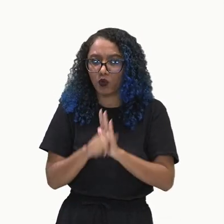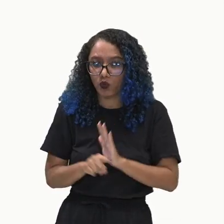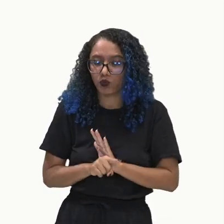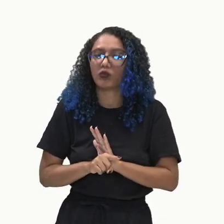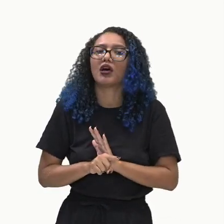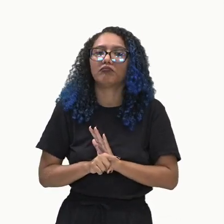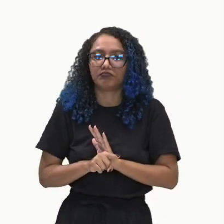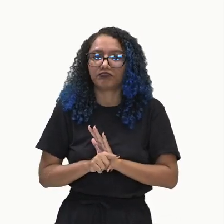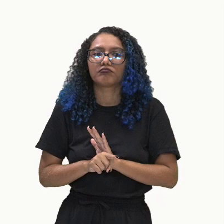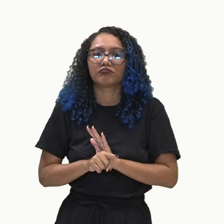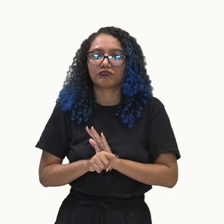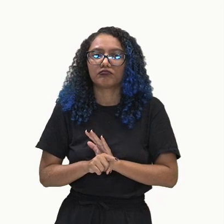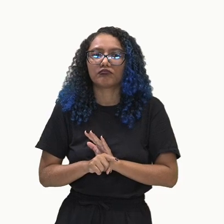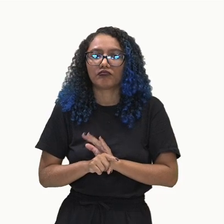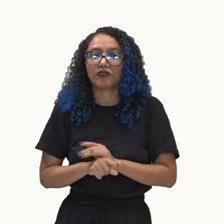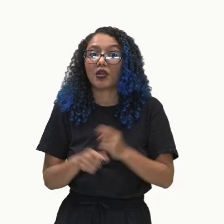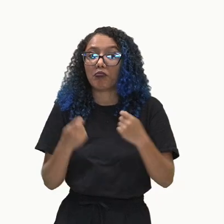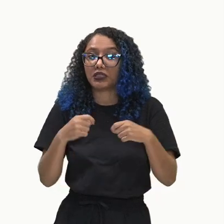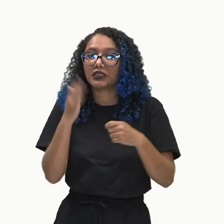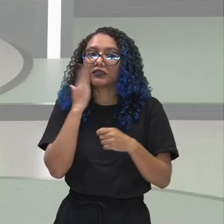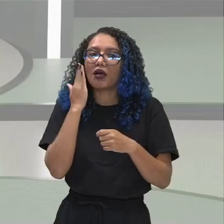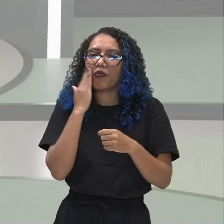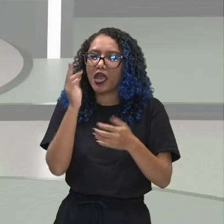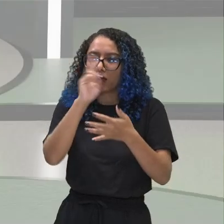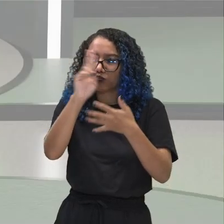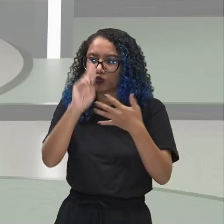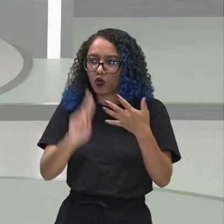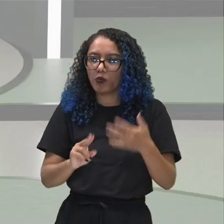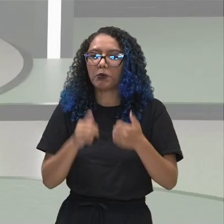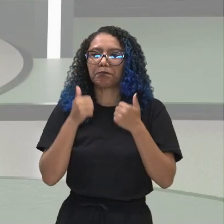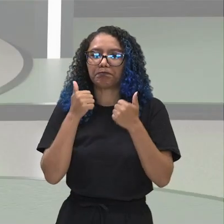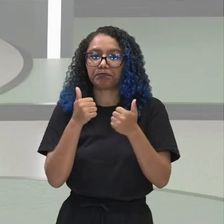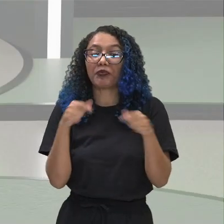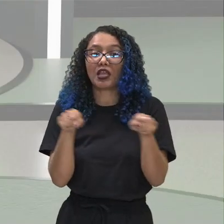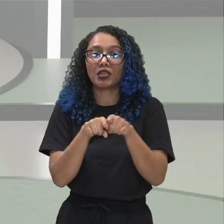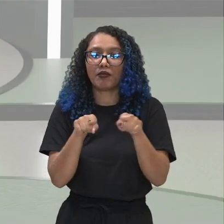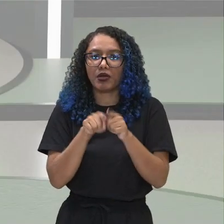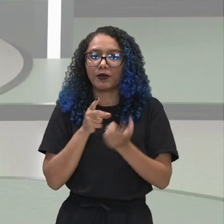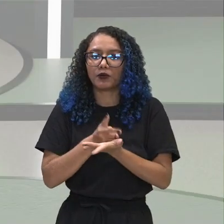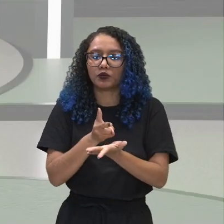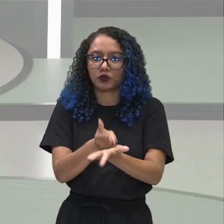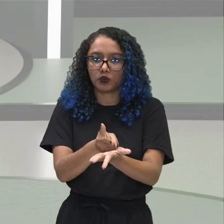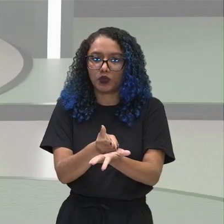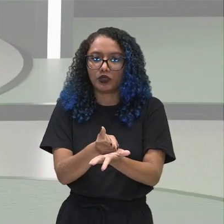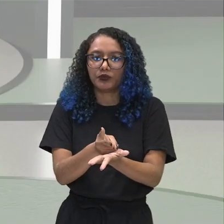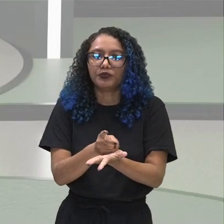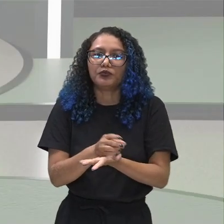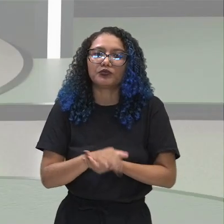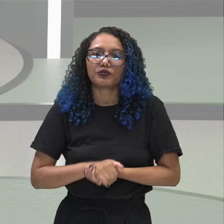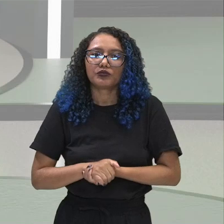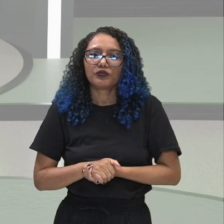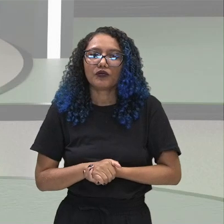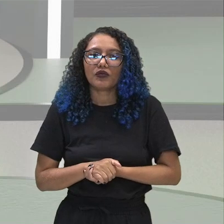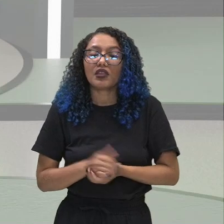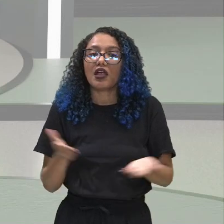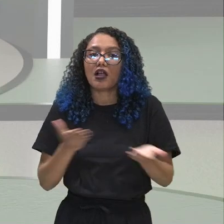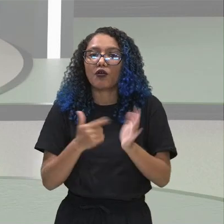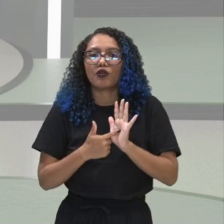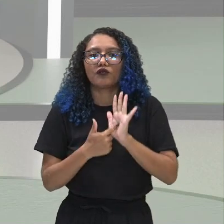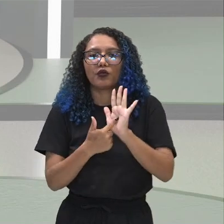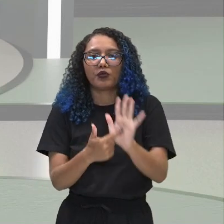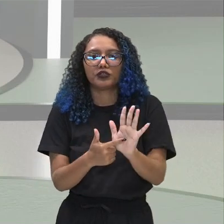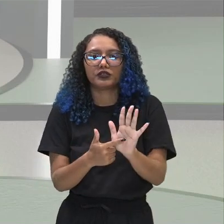pouquinho mais com esses nomes. E, seguindo aí a nossa linha de raciocínio, eu queria mostrar para